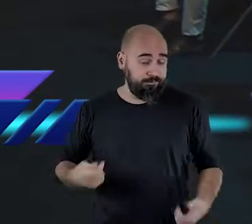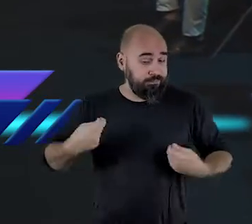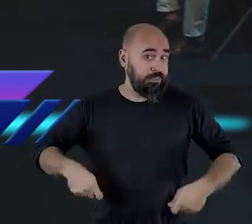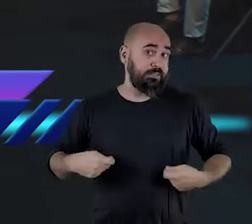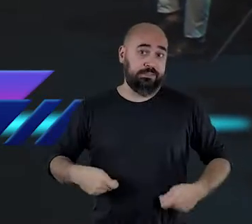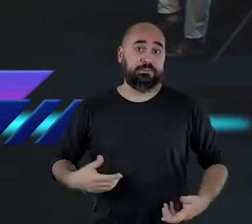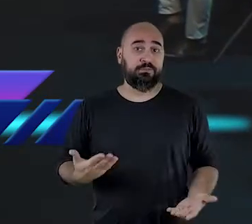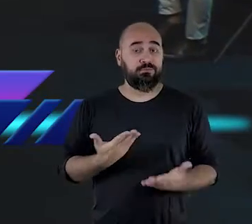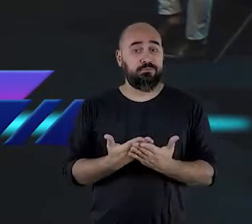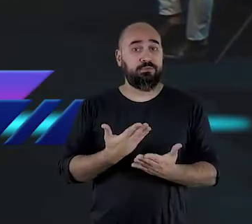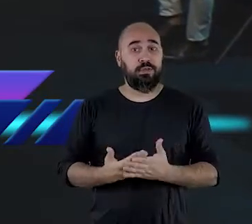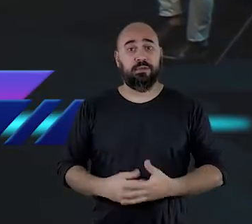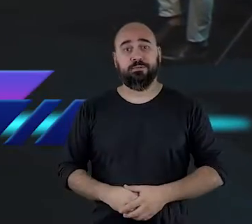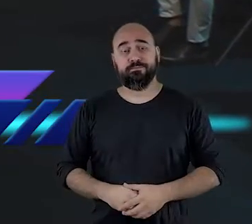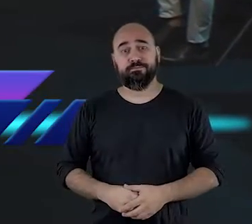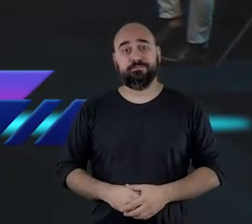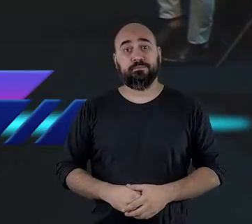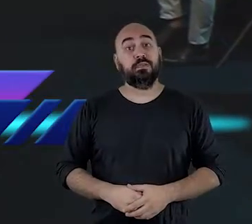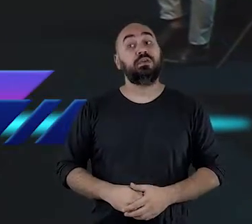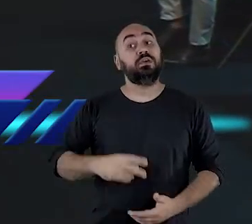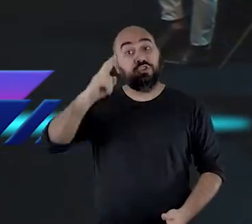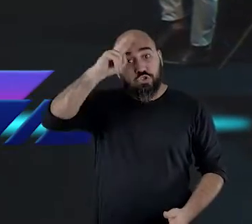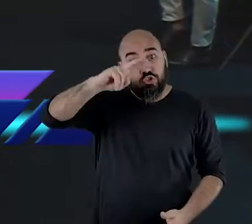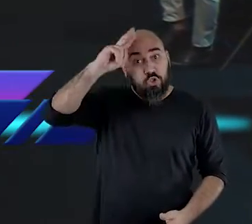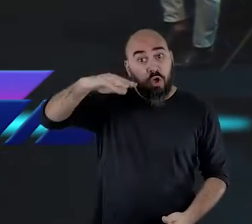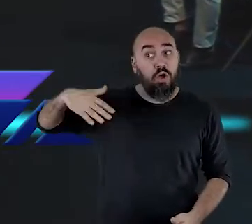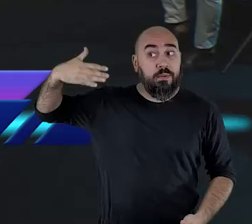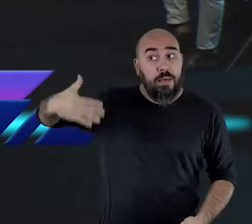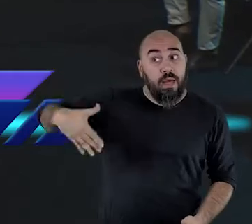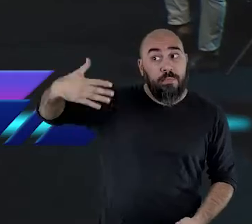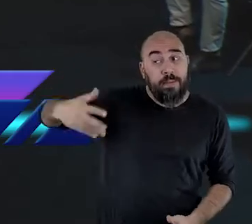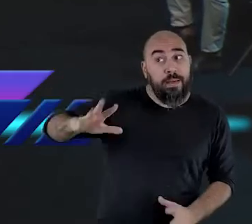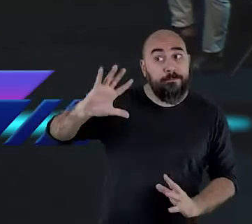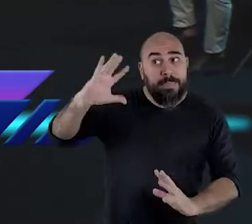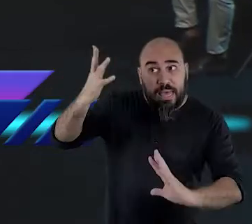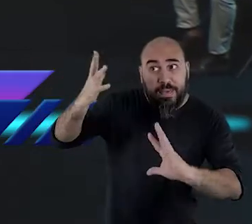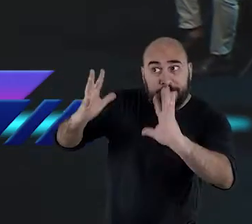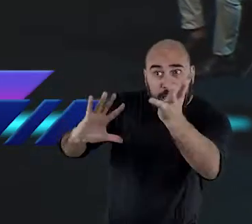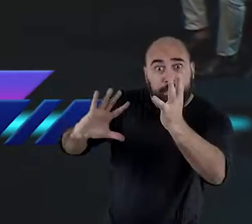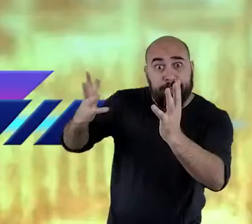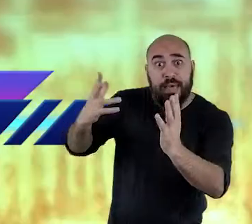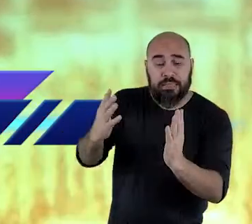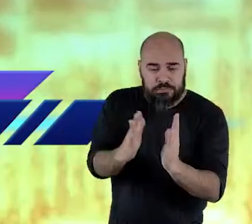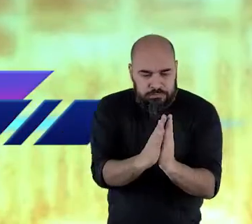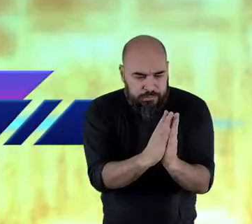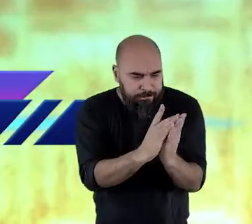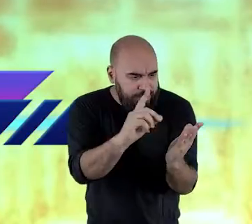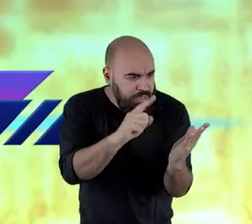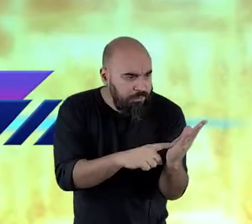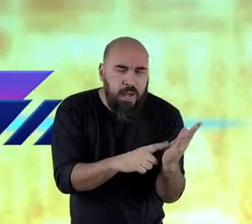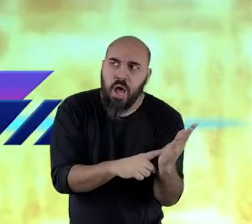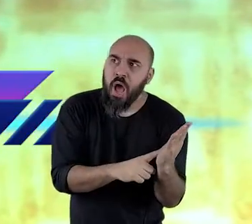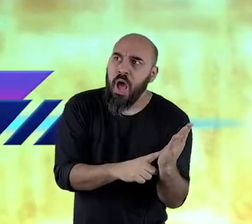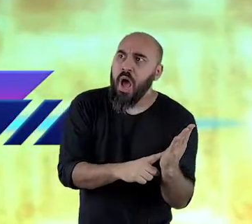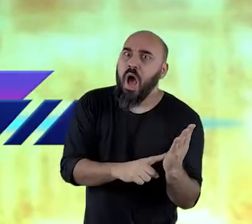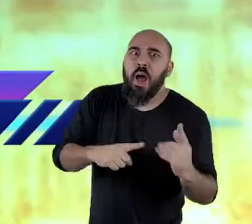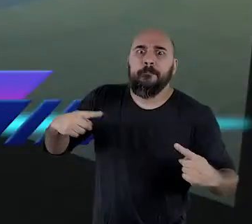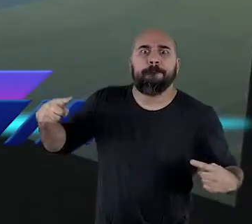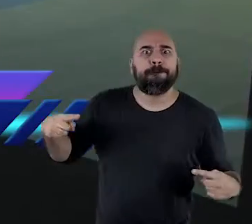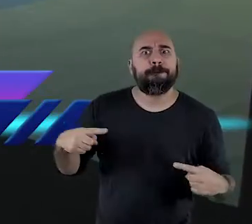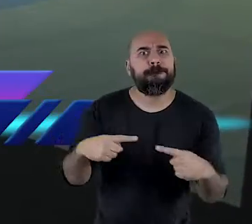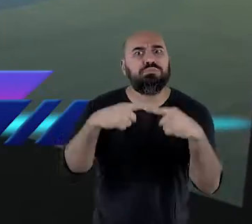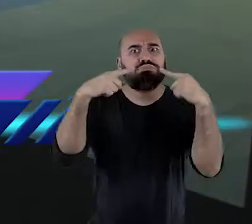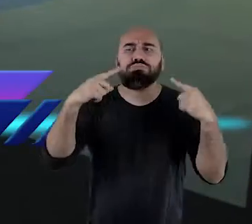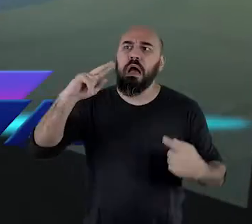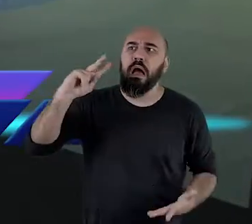se cumprindo na história. E quando nós olhamos para tudo aquilo que Deus disse que aconteceria